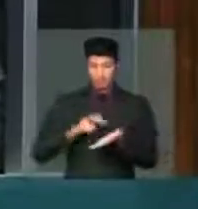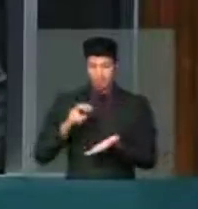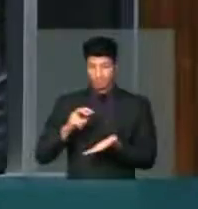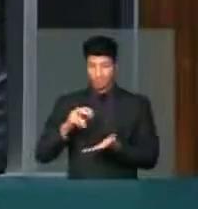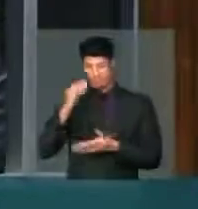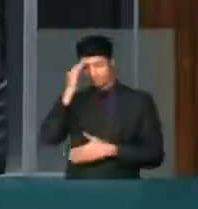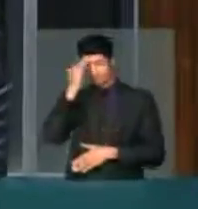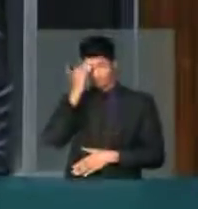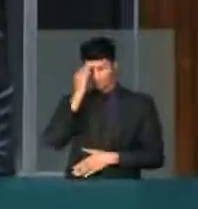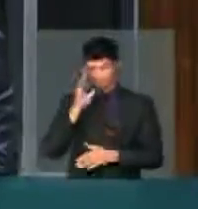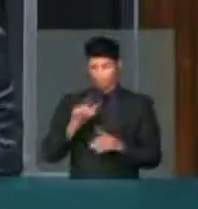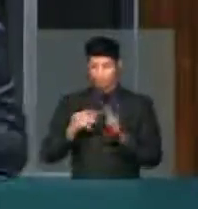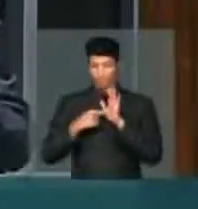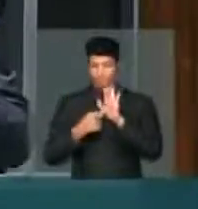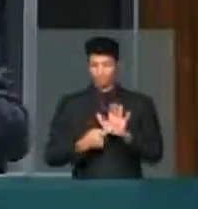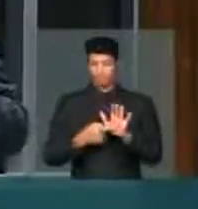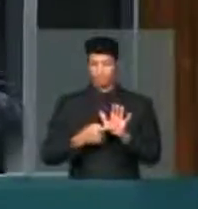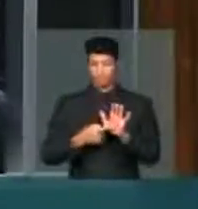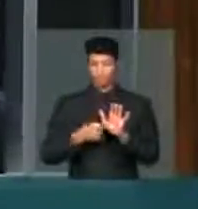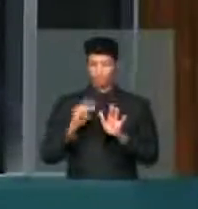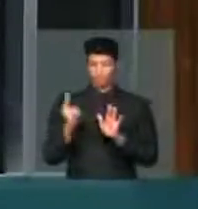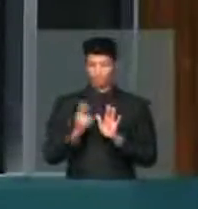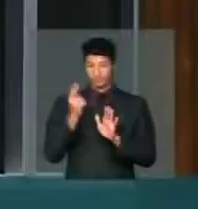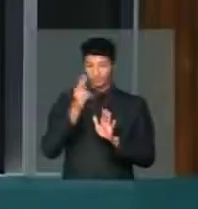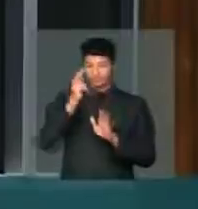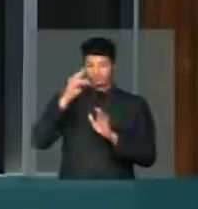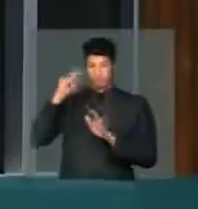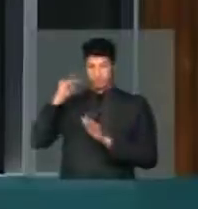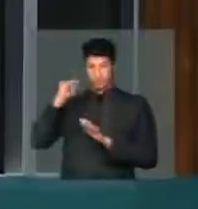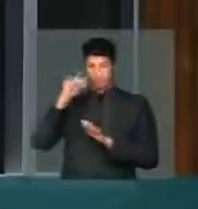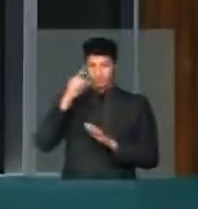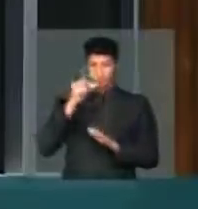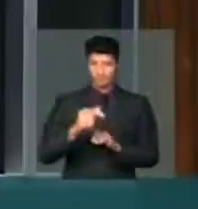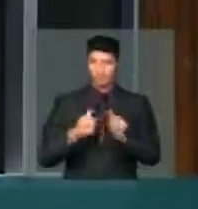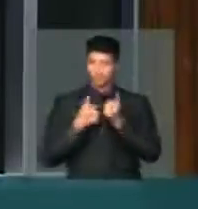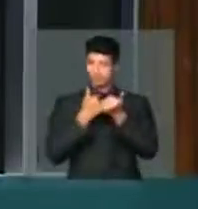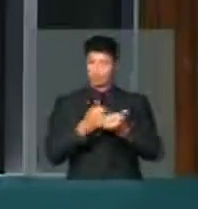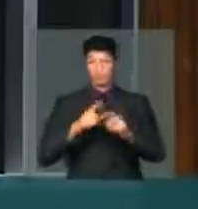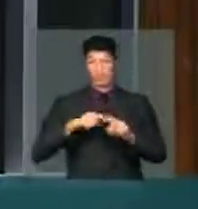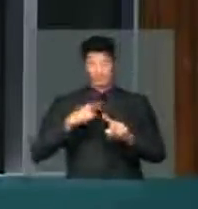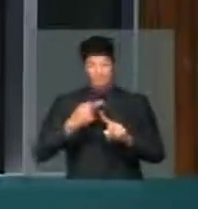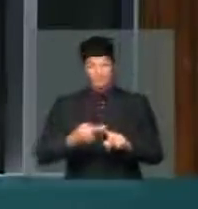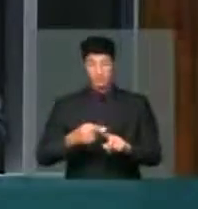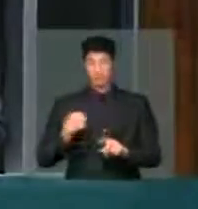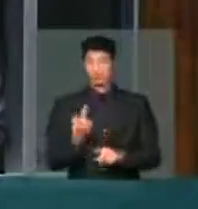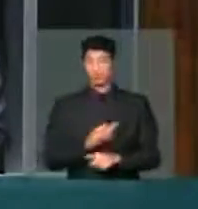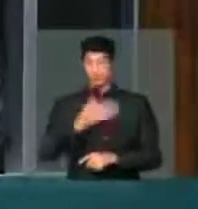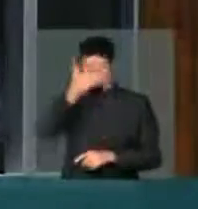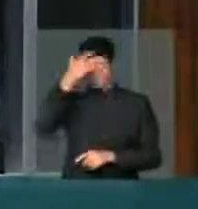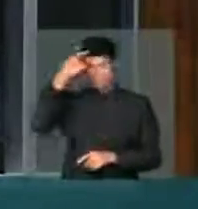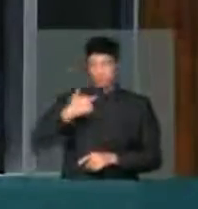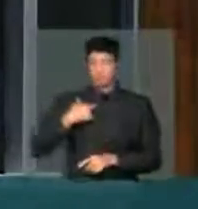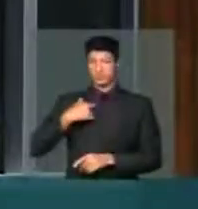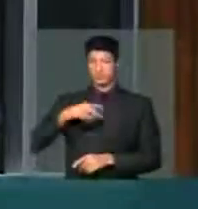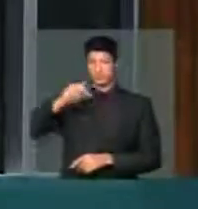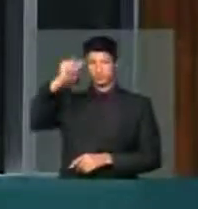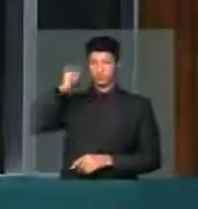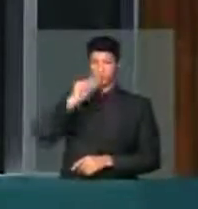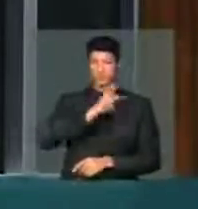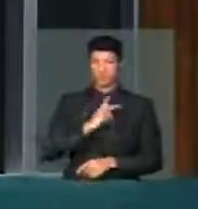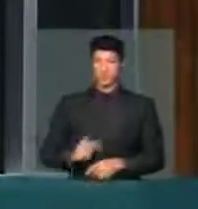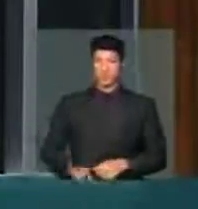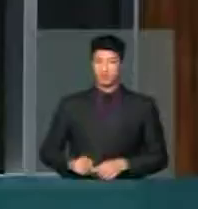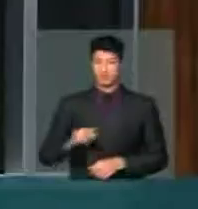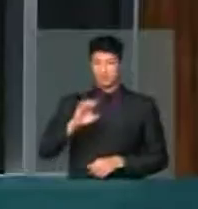e entendemos de reafirmar esses valores que de longa data carregamos. E mais, o nosso candidato, então candidato a